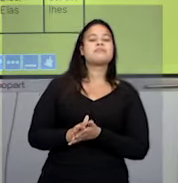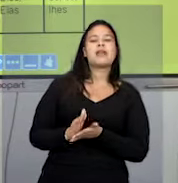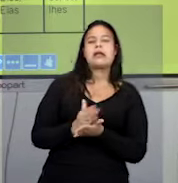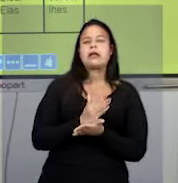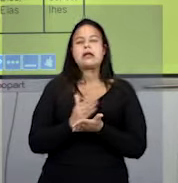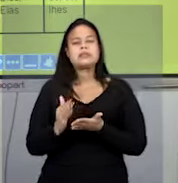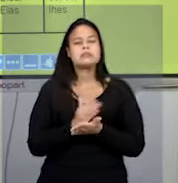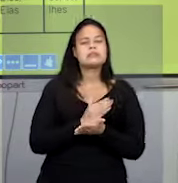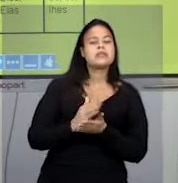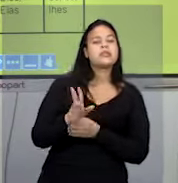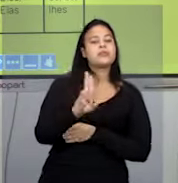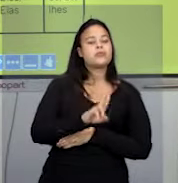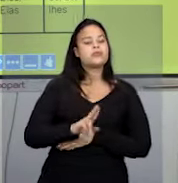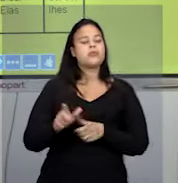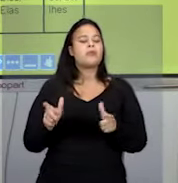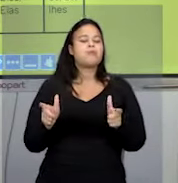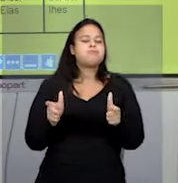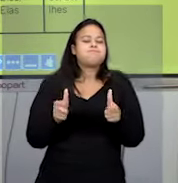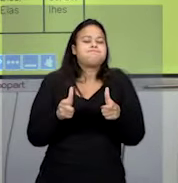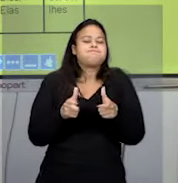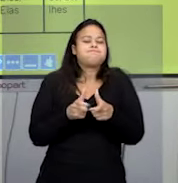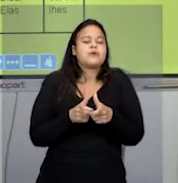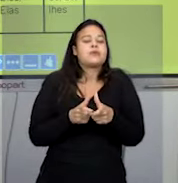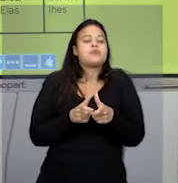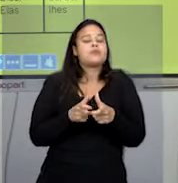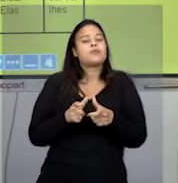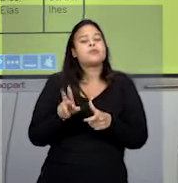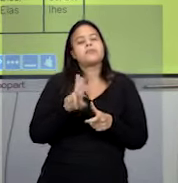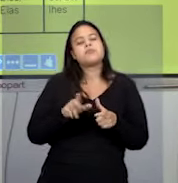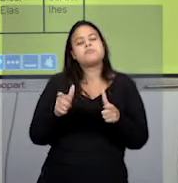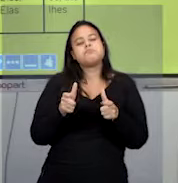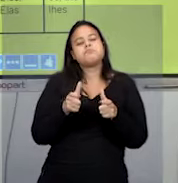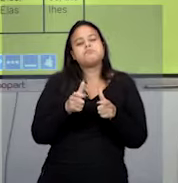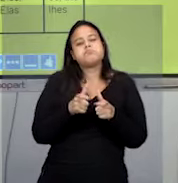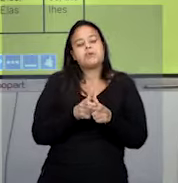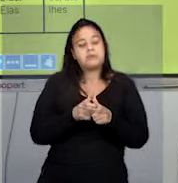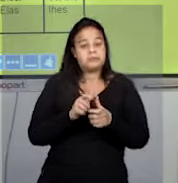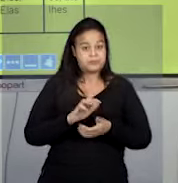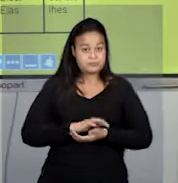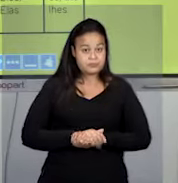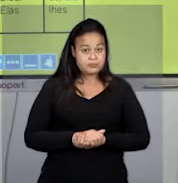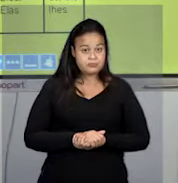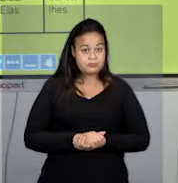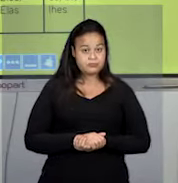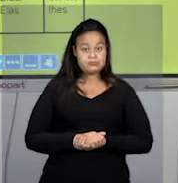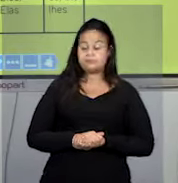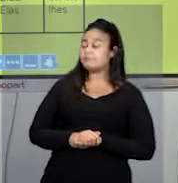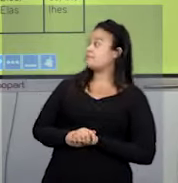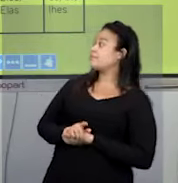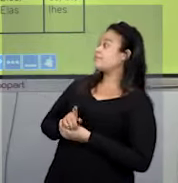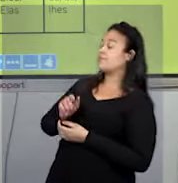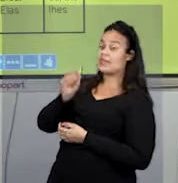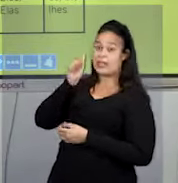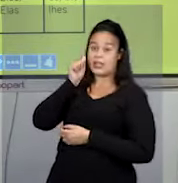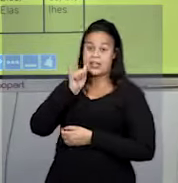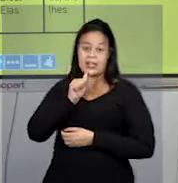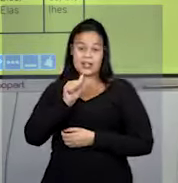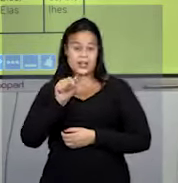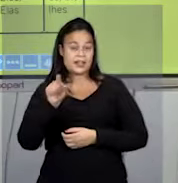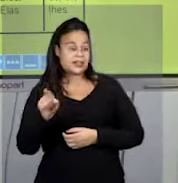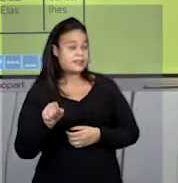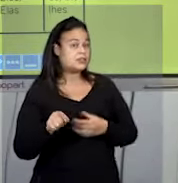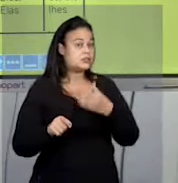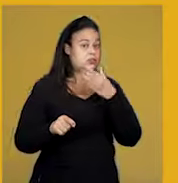Hoje cada dia está usando menos, tá? E aqui esse aqui a gente usa muito, eles e o elas,